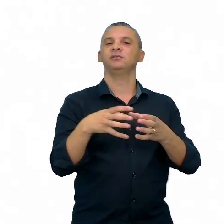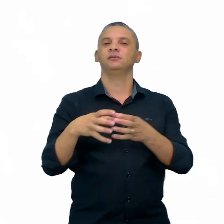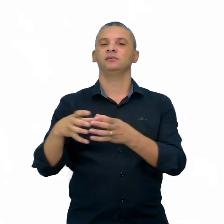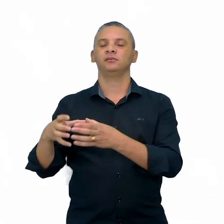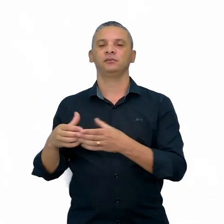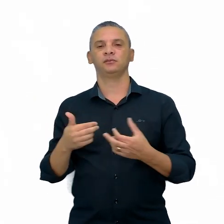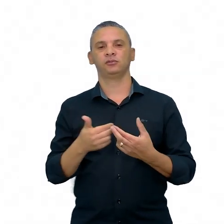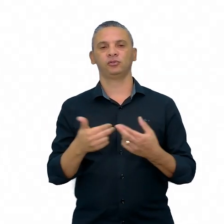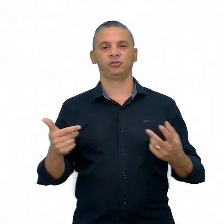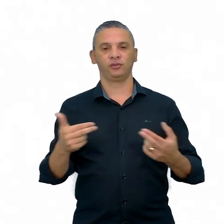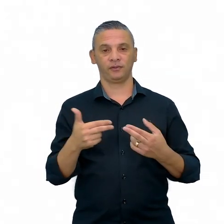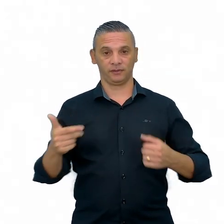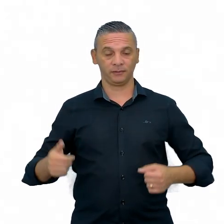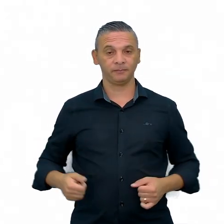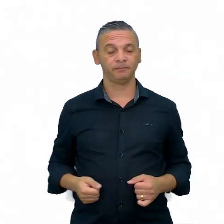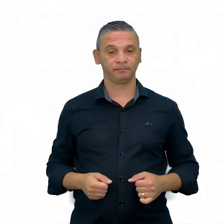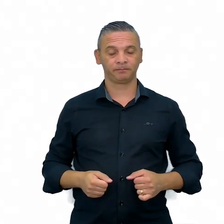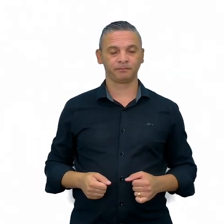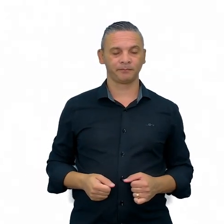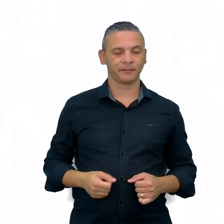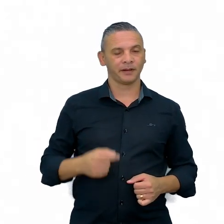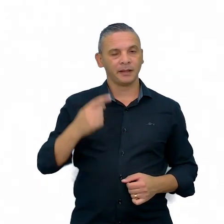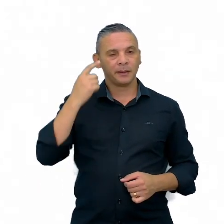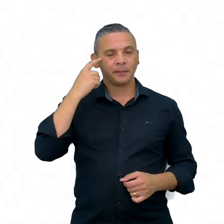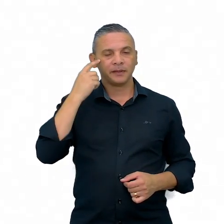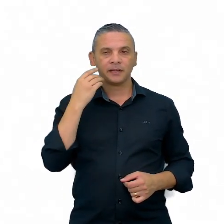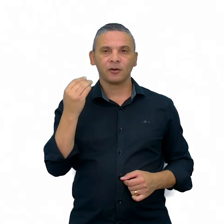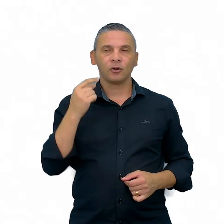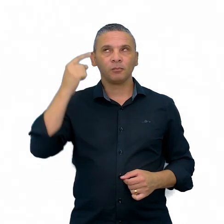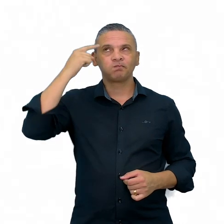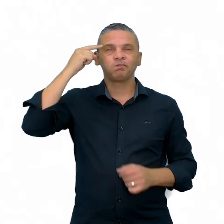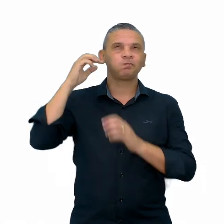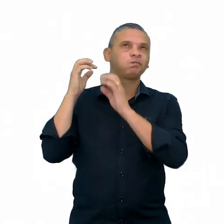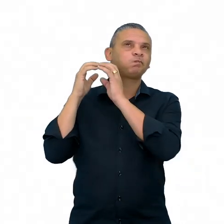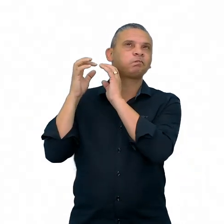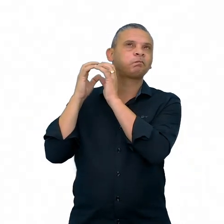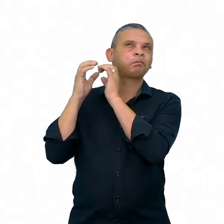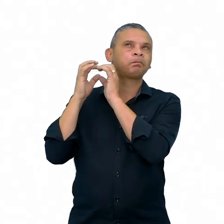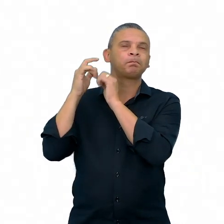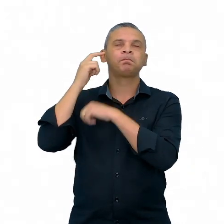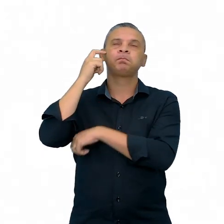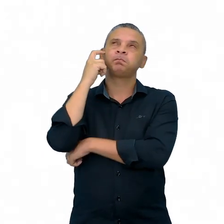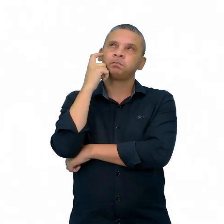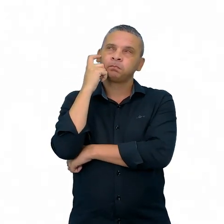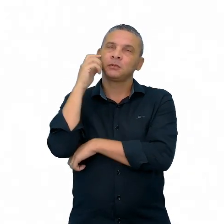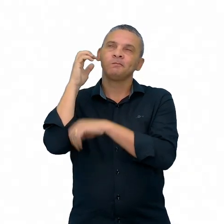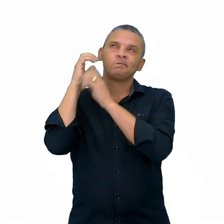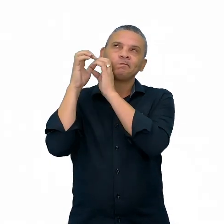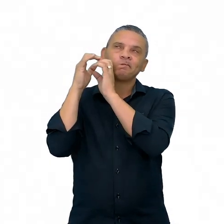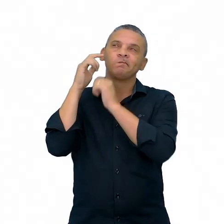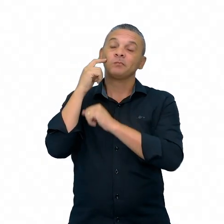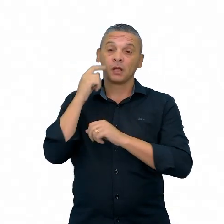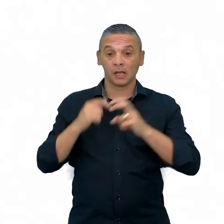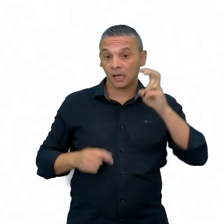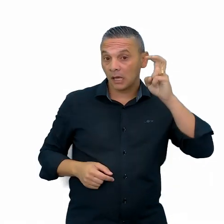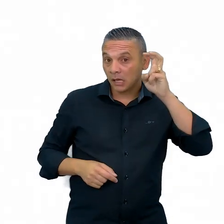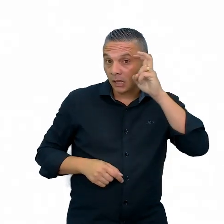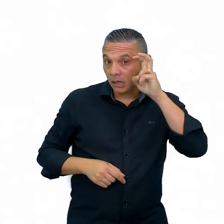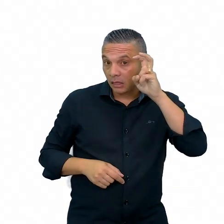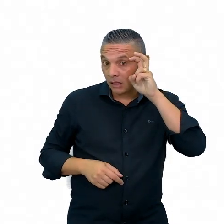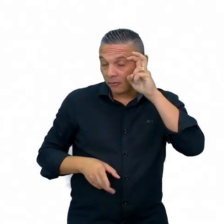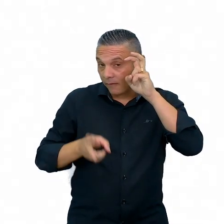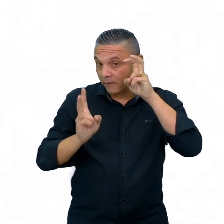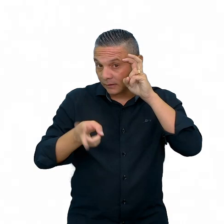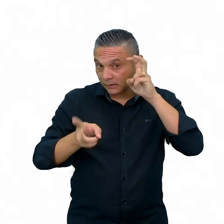né? Pensando aqui no nosso processo cognitivo, toda quinta-feira em que nós temos a transmissão de